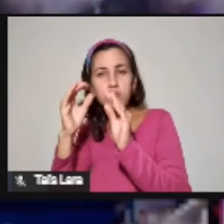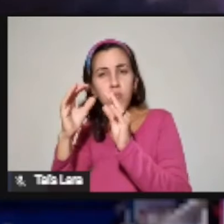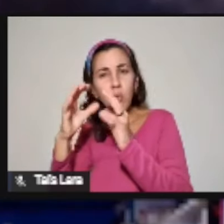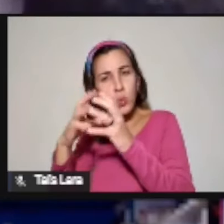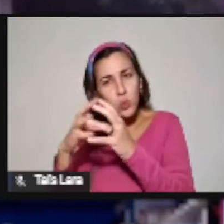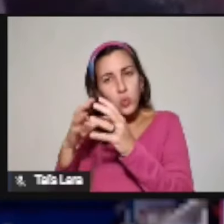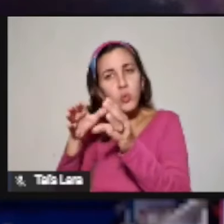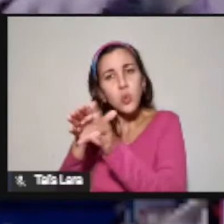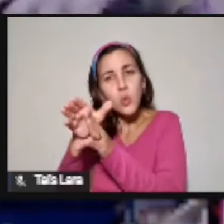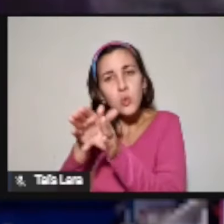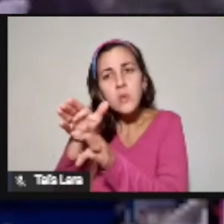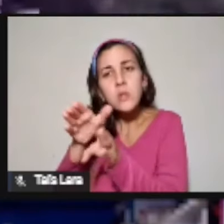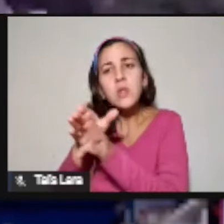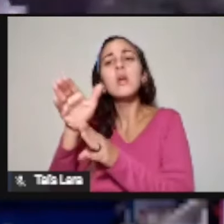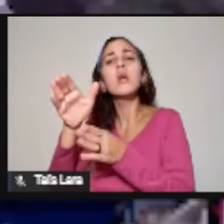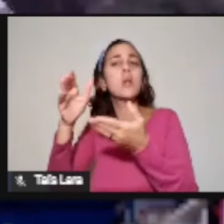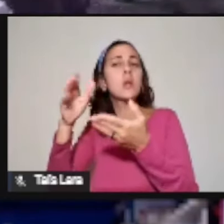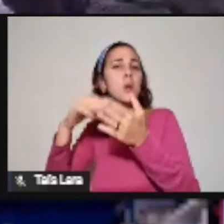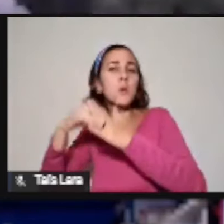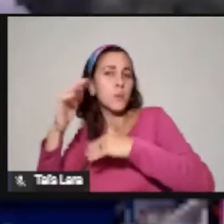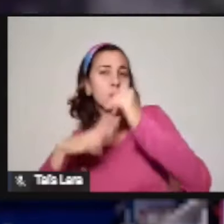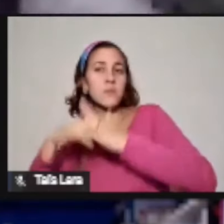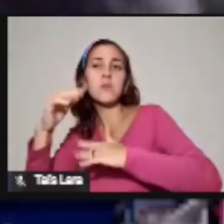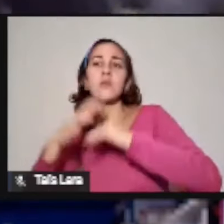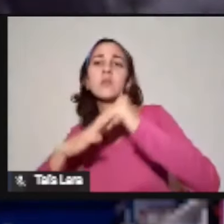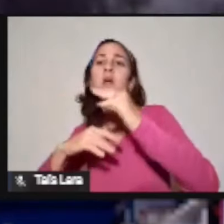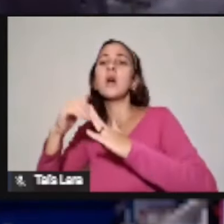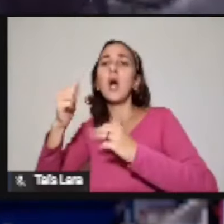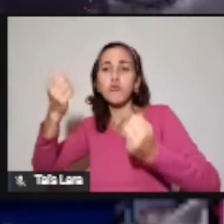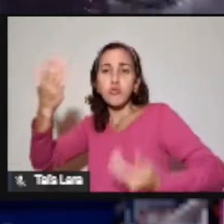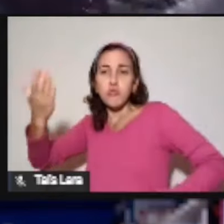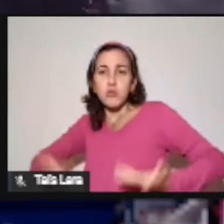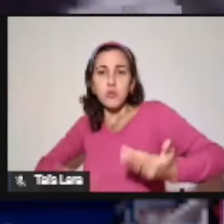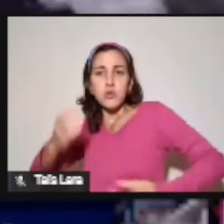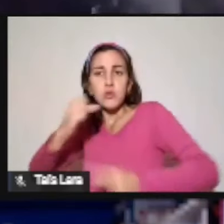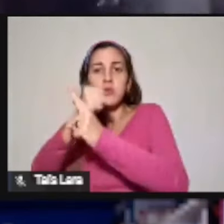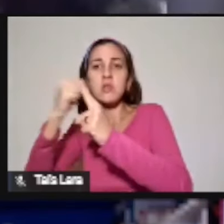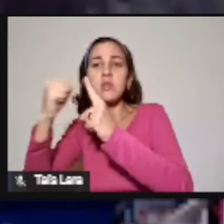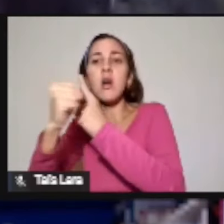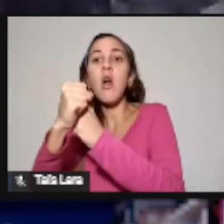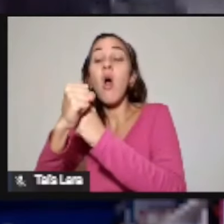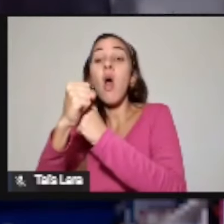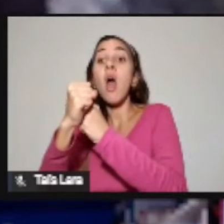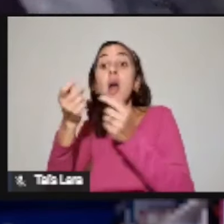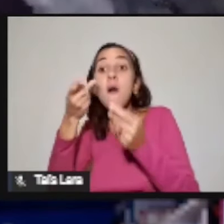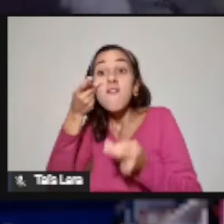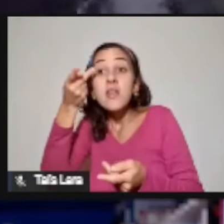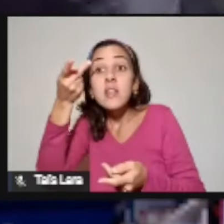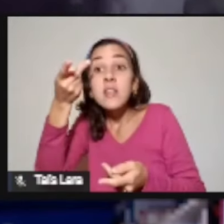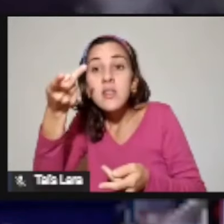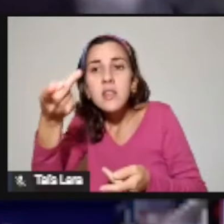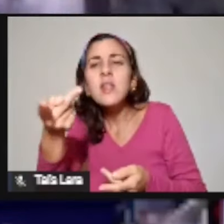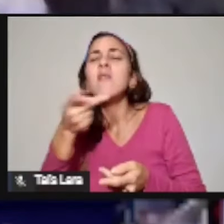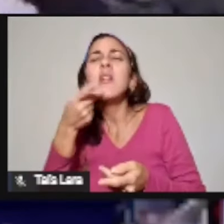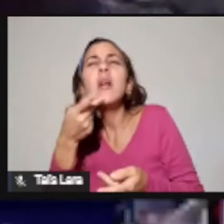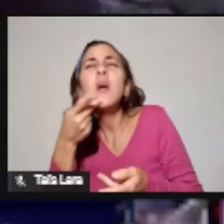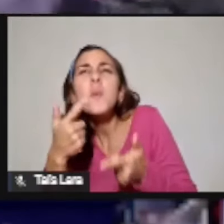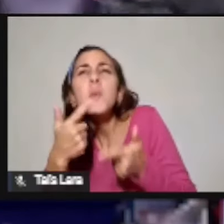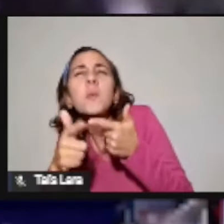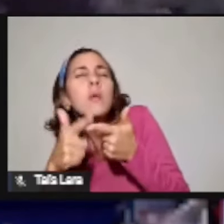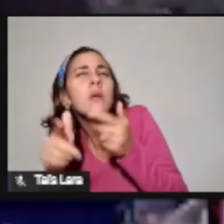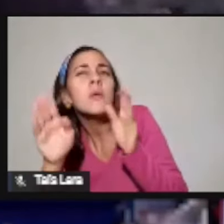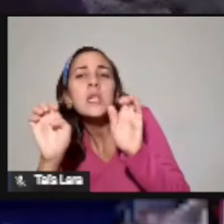pelo assistente ou assistente social, já é algo acontecendo, já é um aviso da sociedade, do Estado, de olha,